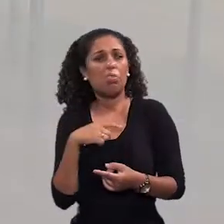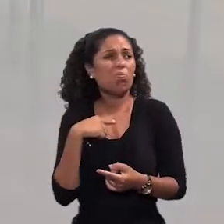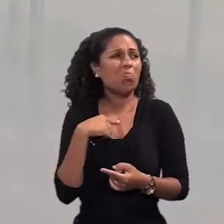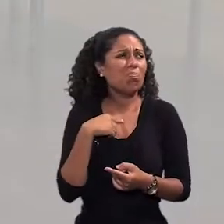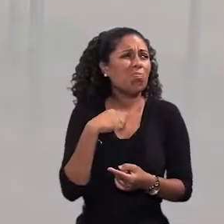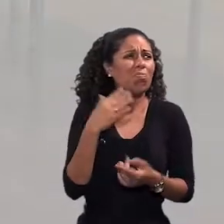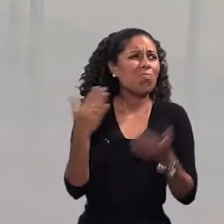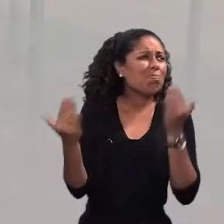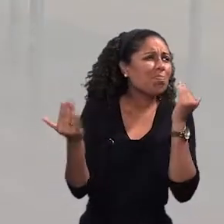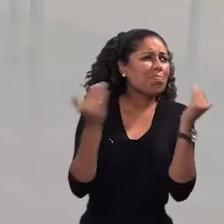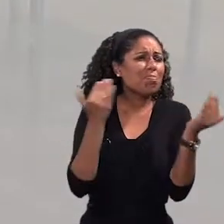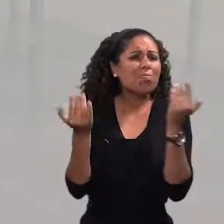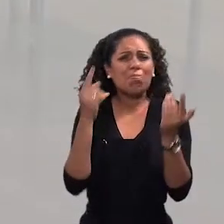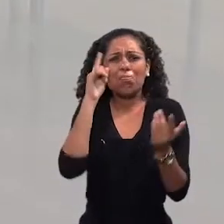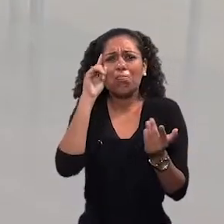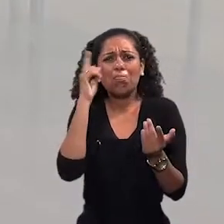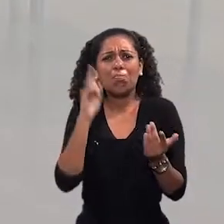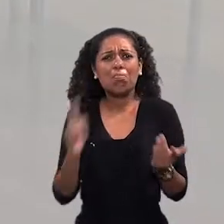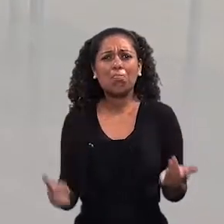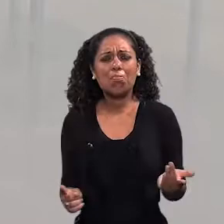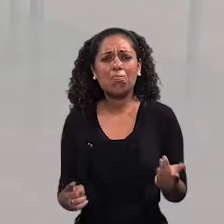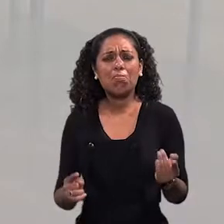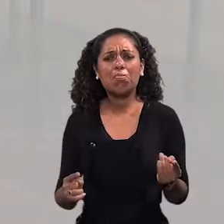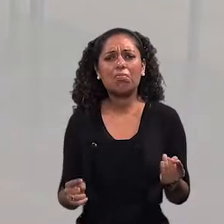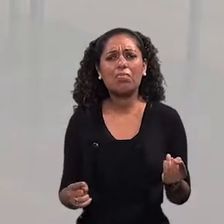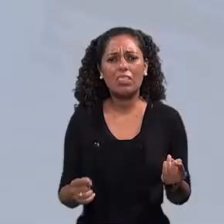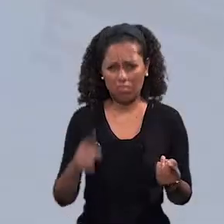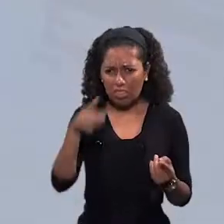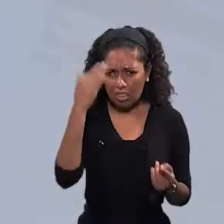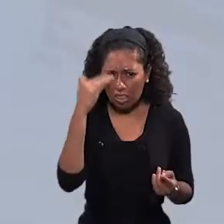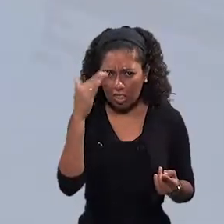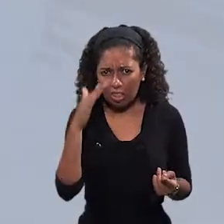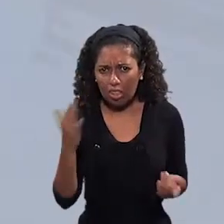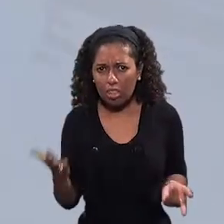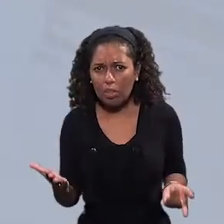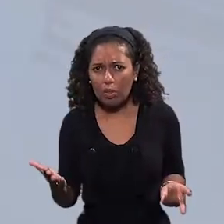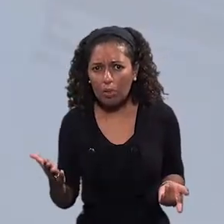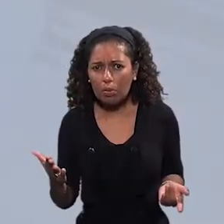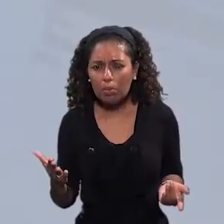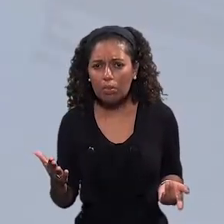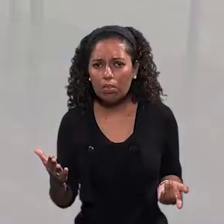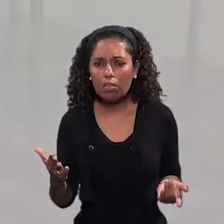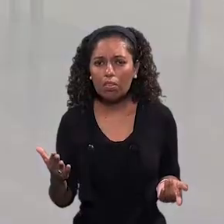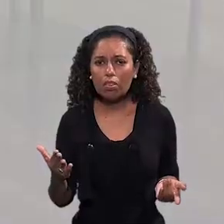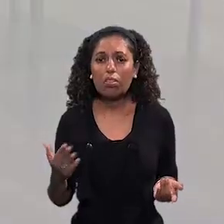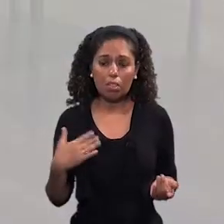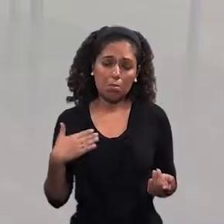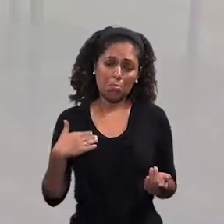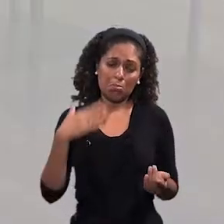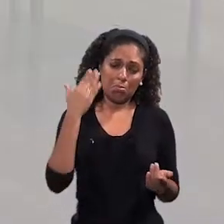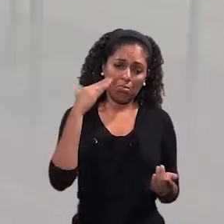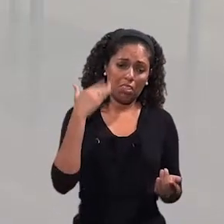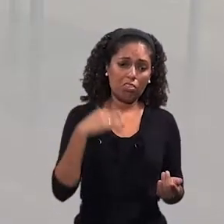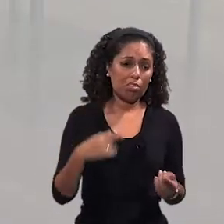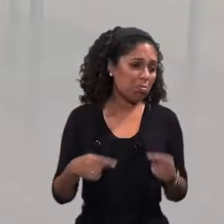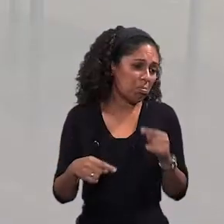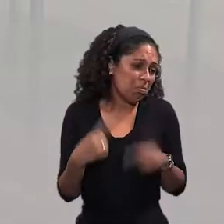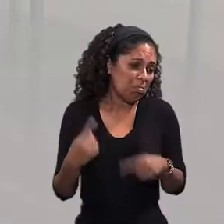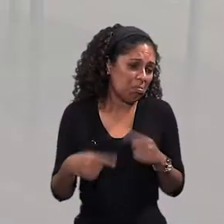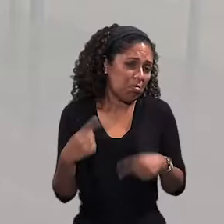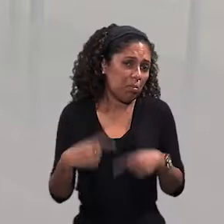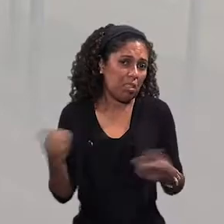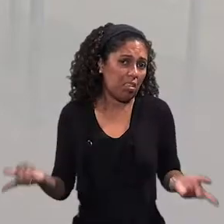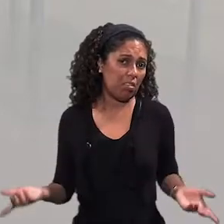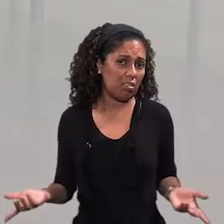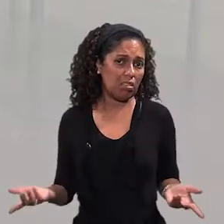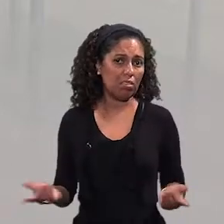não consegui entender muito bem isso, deputado Jorge Felipe. Deu para entender? Captou a mensagem? Captei. Não funcionou.